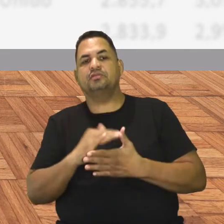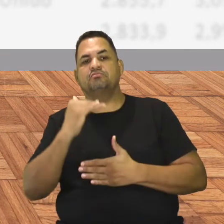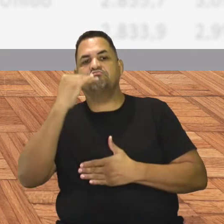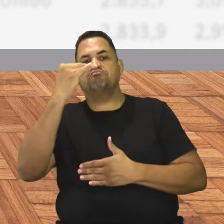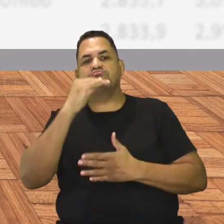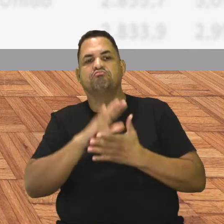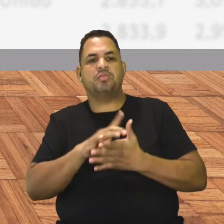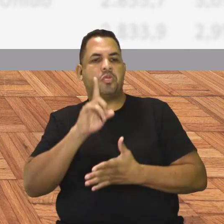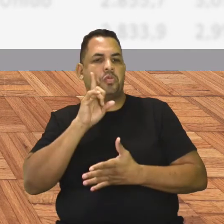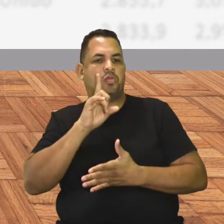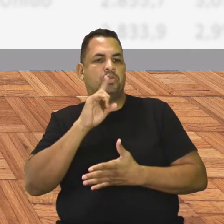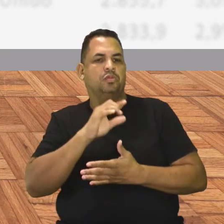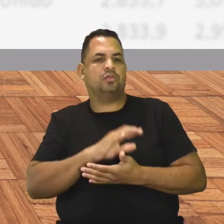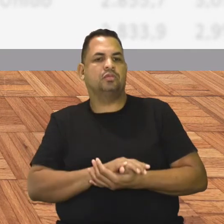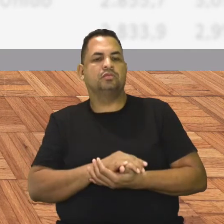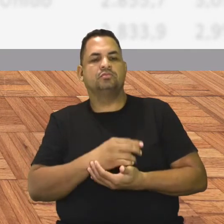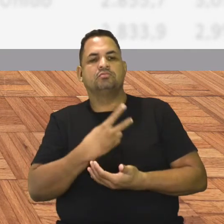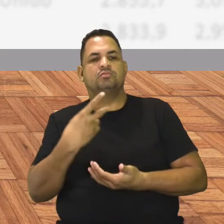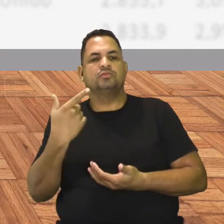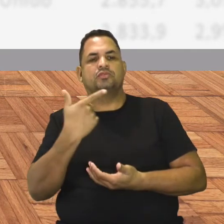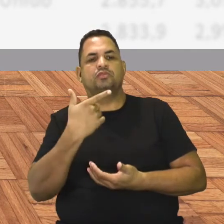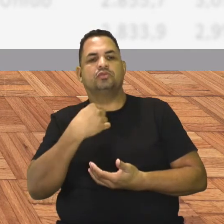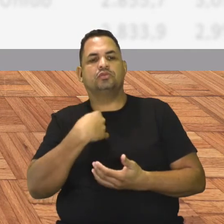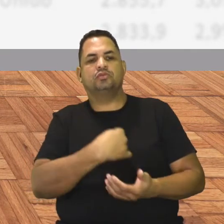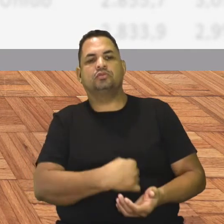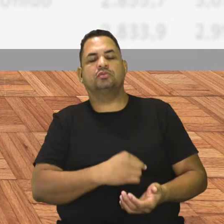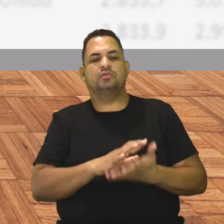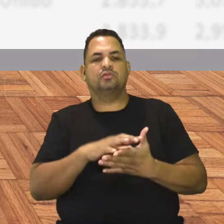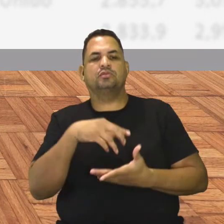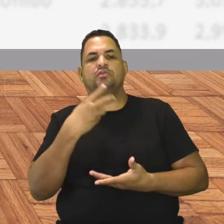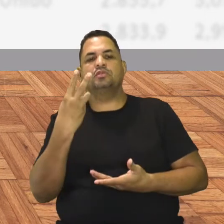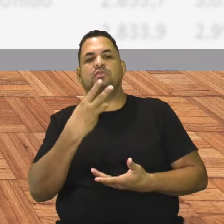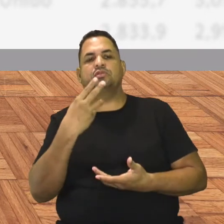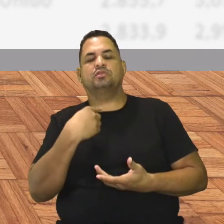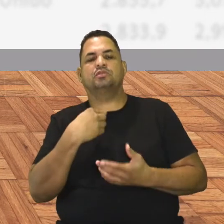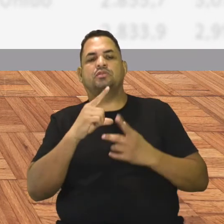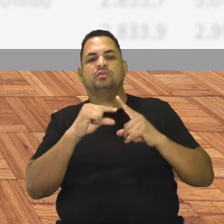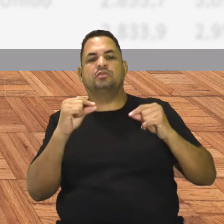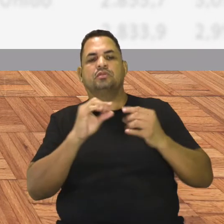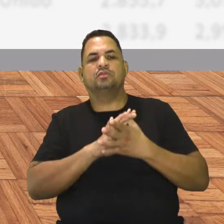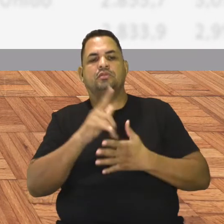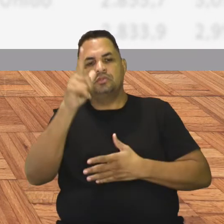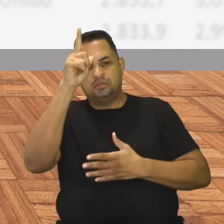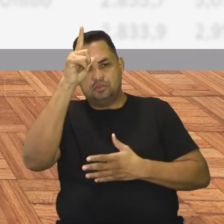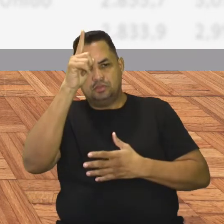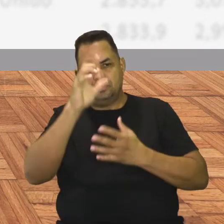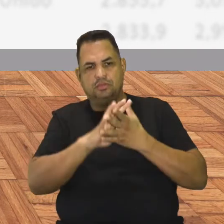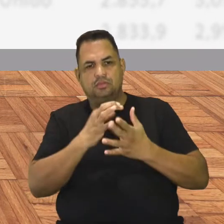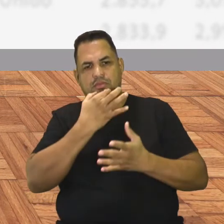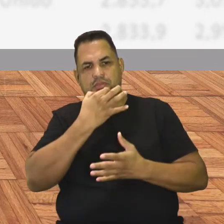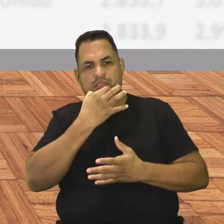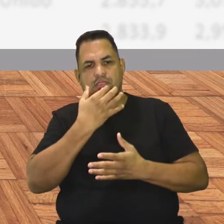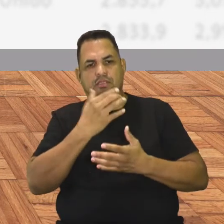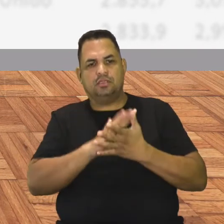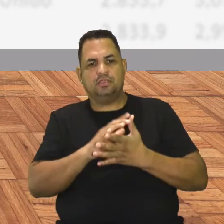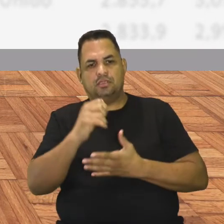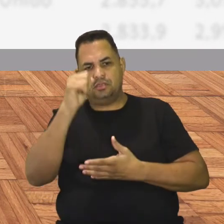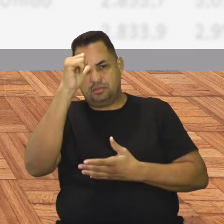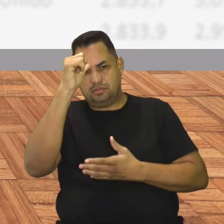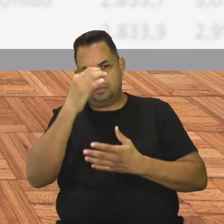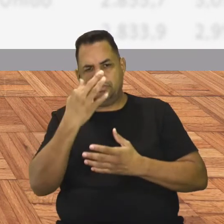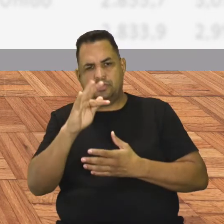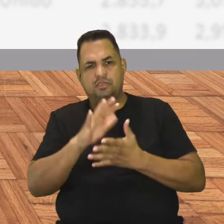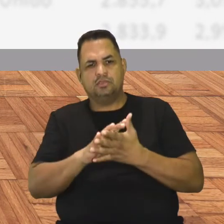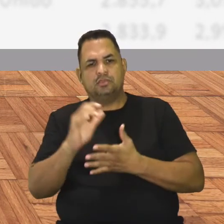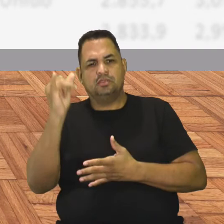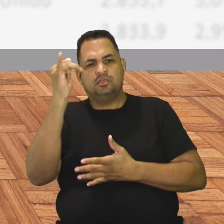Os Estados Unidos. Segundo lugar, China. Depois, terceiro, Japão, Alemanha, Estados Unidos, Índia, França, Itália,